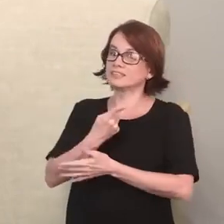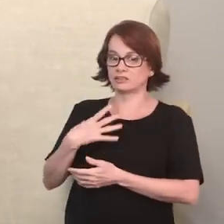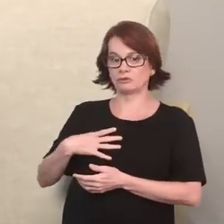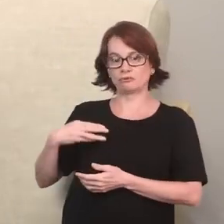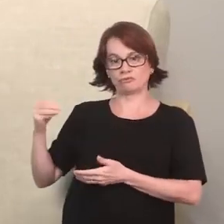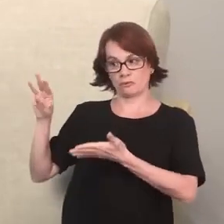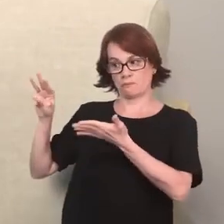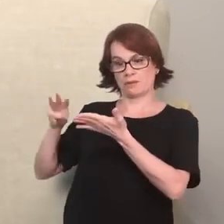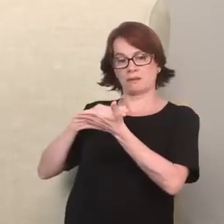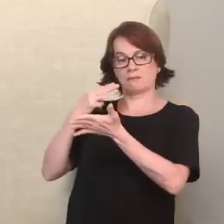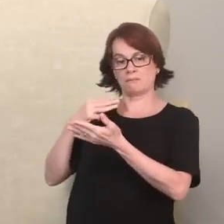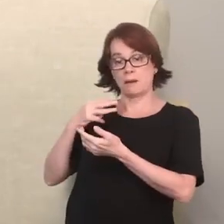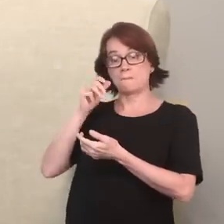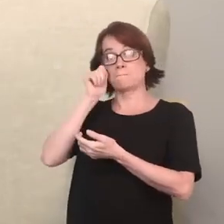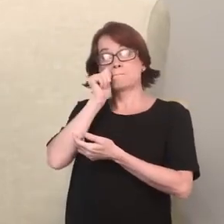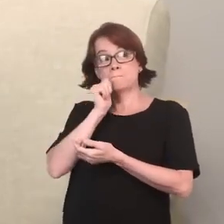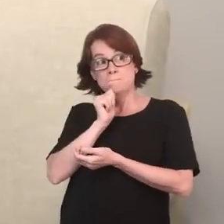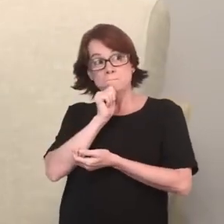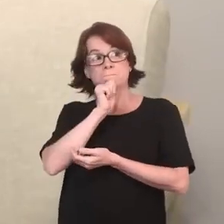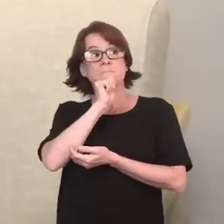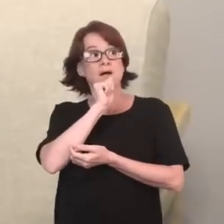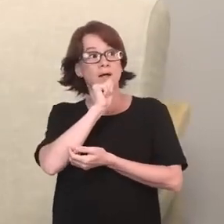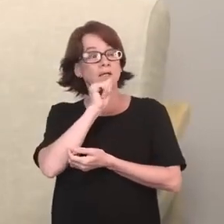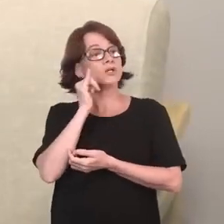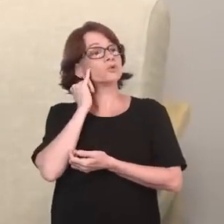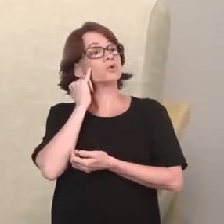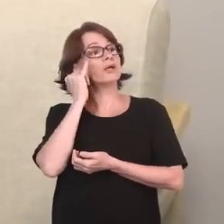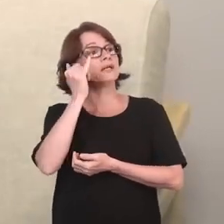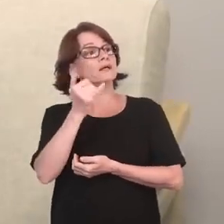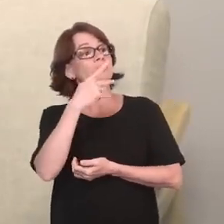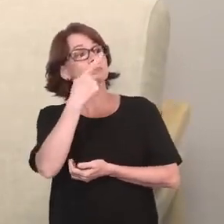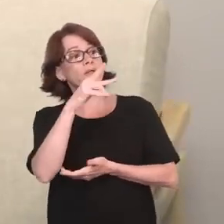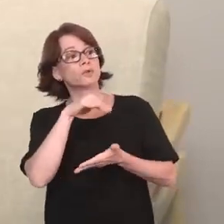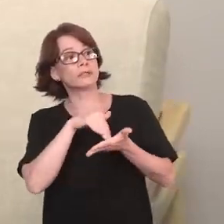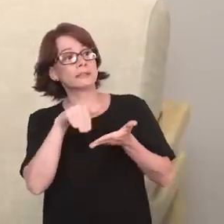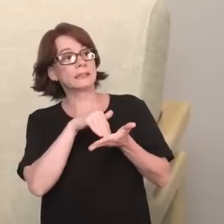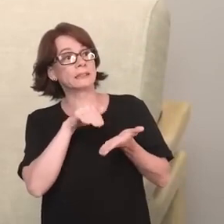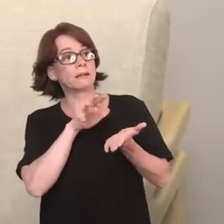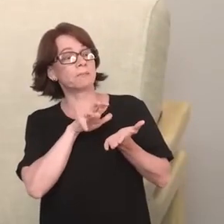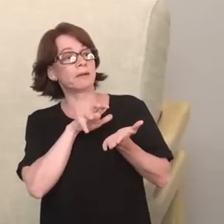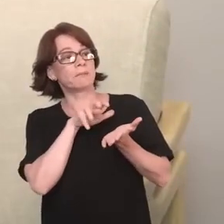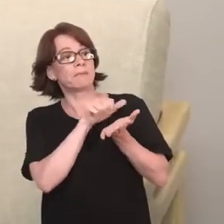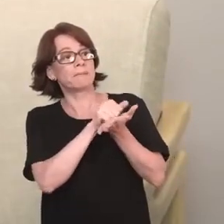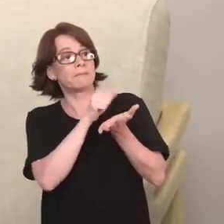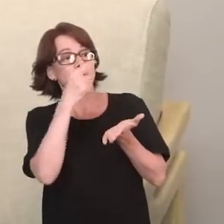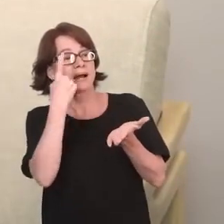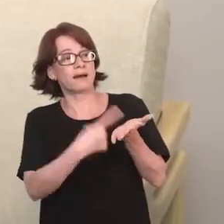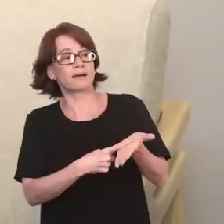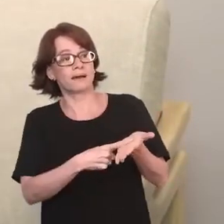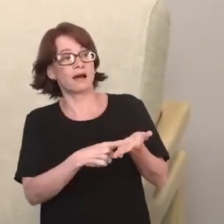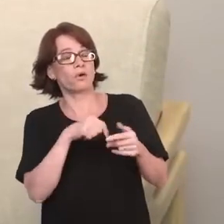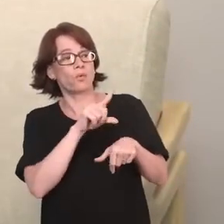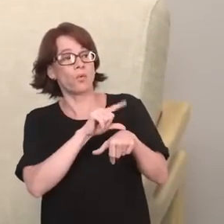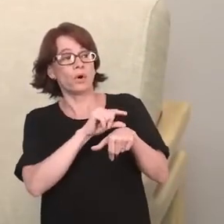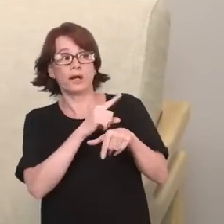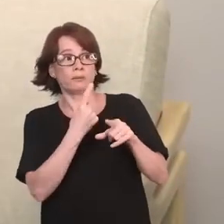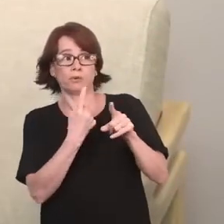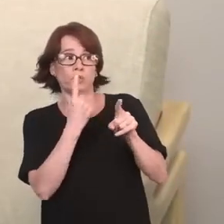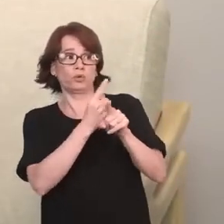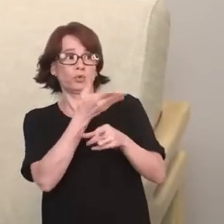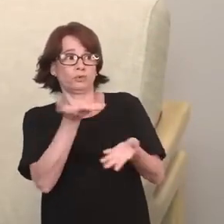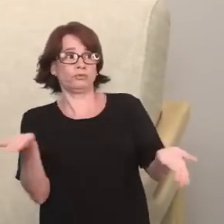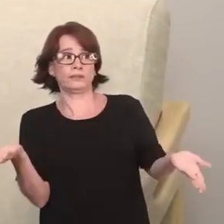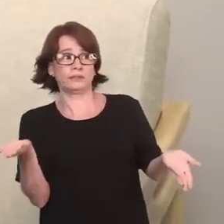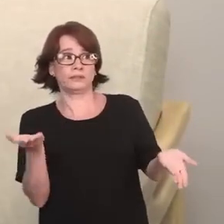do filho mandar mensagem, mãe, eu tô ligando pra Adriana pra agendar um horário com você, porque eu não tô conseguindo falar contigo há 2